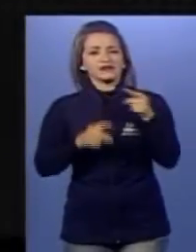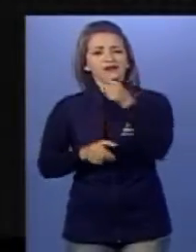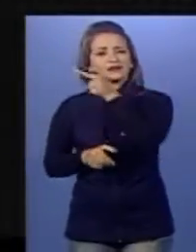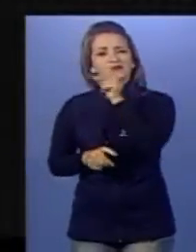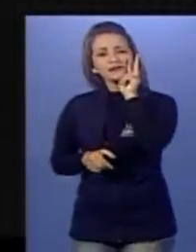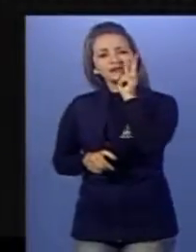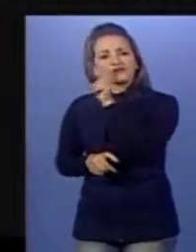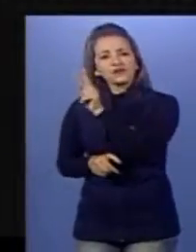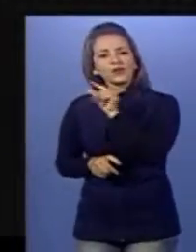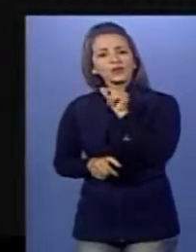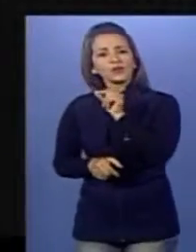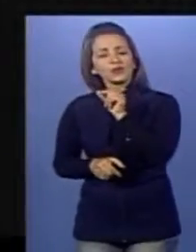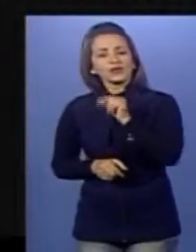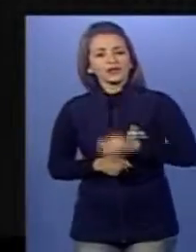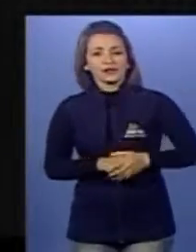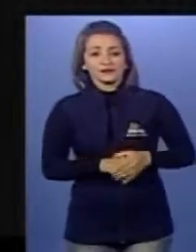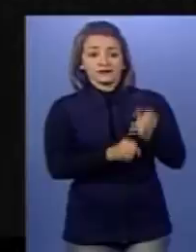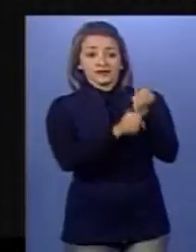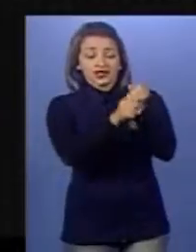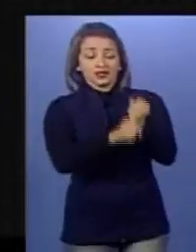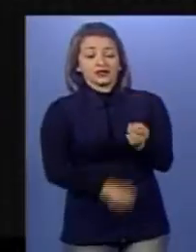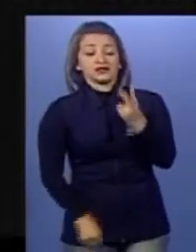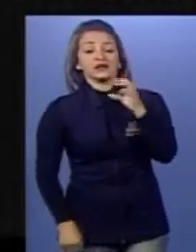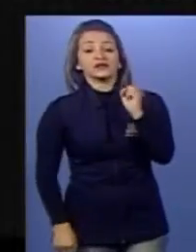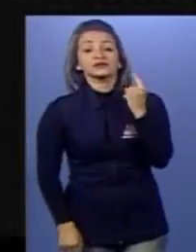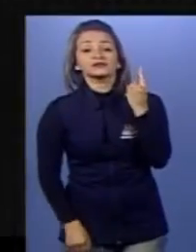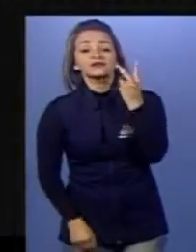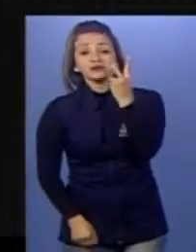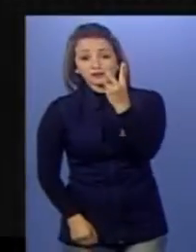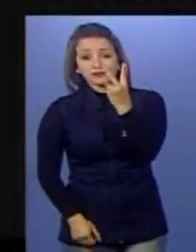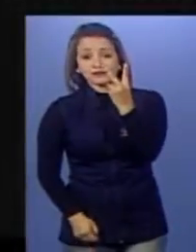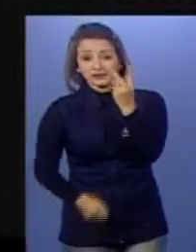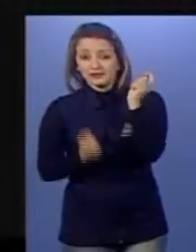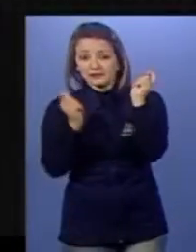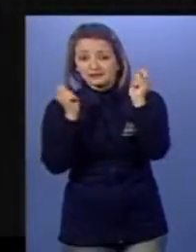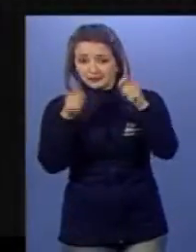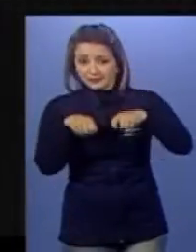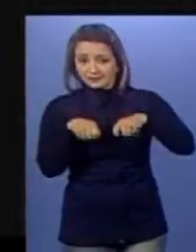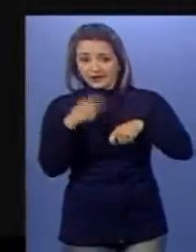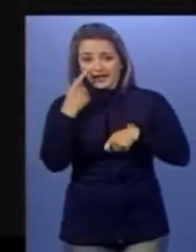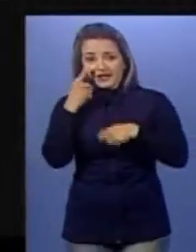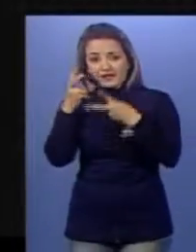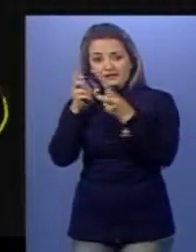pode ver em 2012 só que ele não chegou ainda